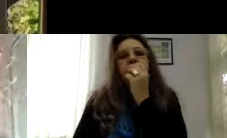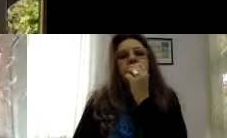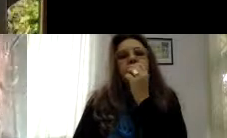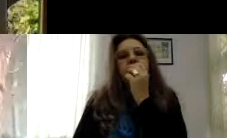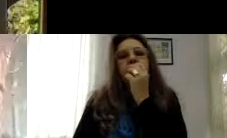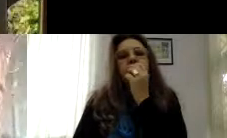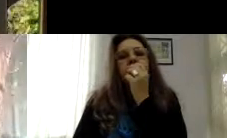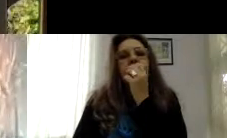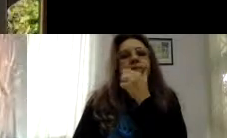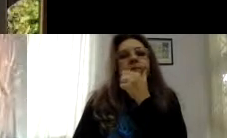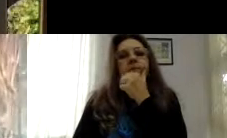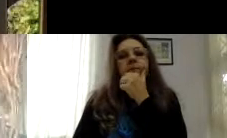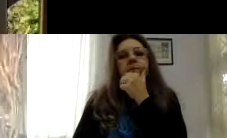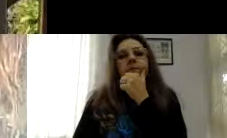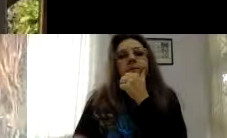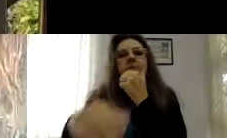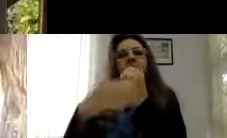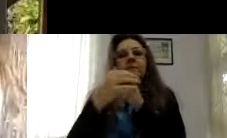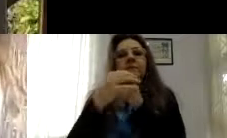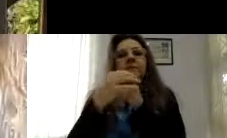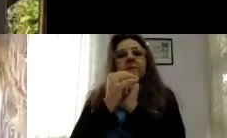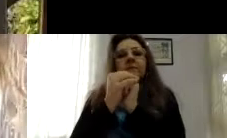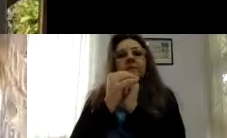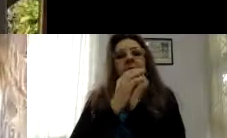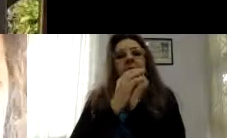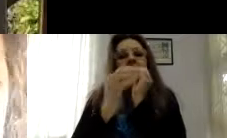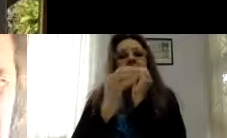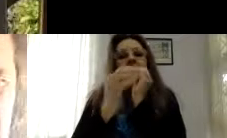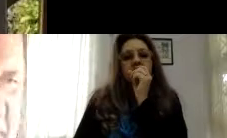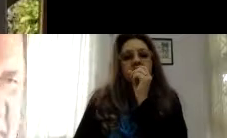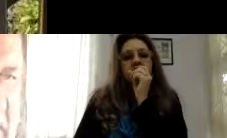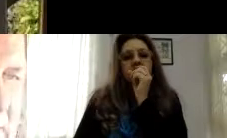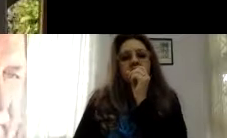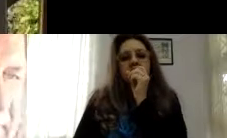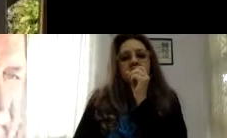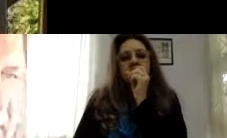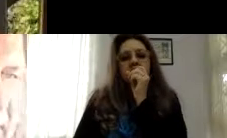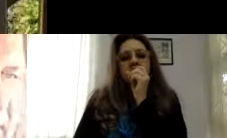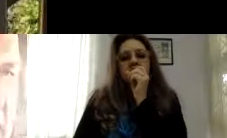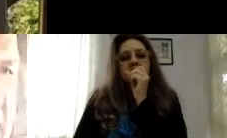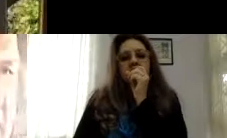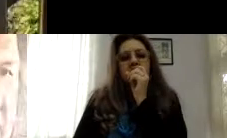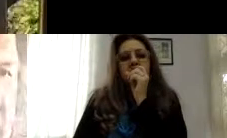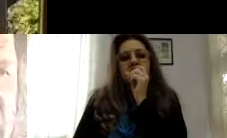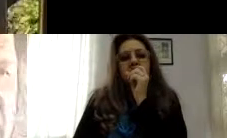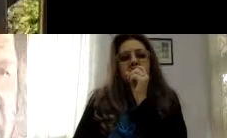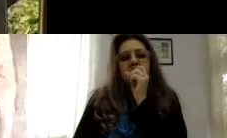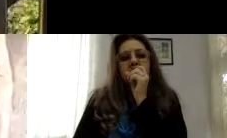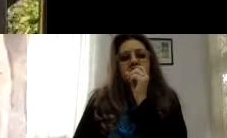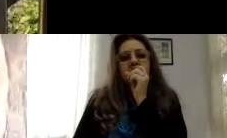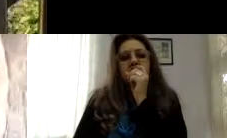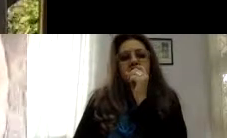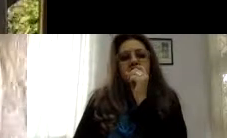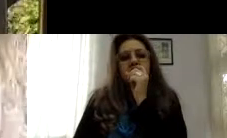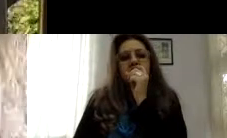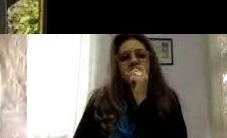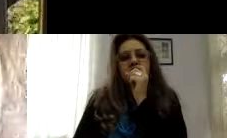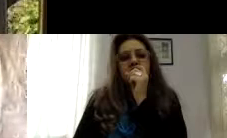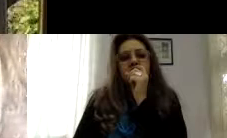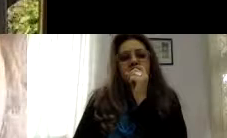sua relação com a sociedade. Então, a transformação do ensino universitário tem a ver e está ligada